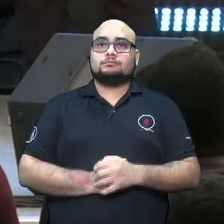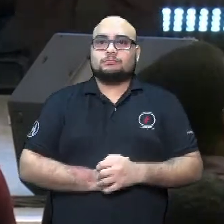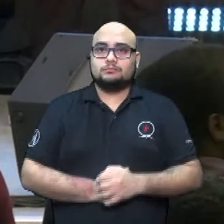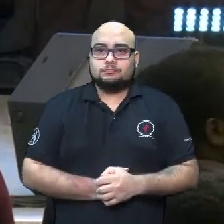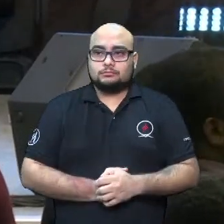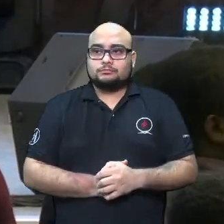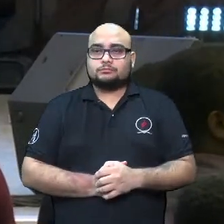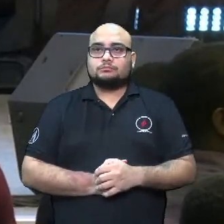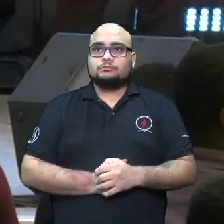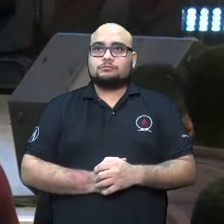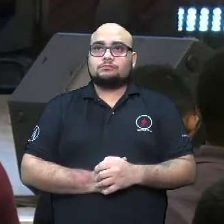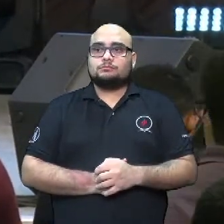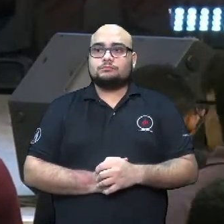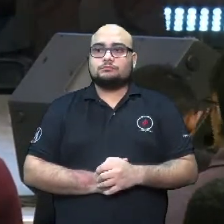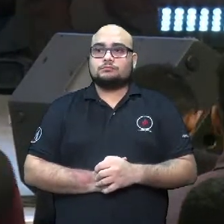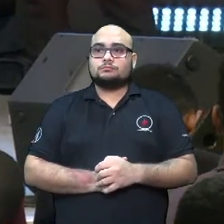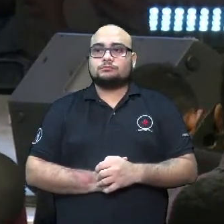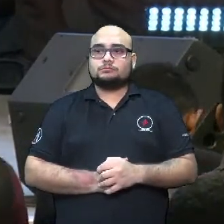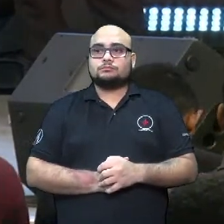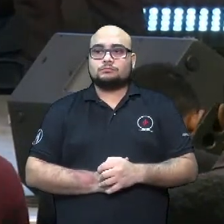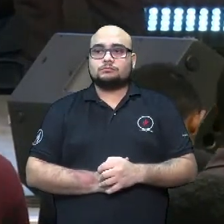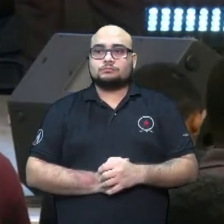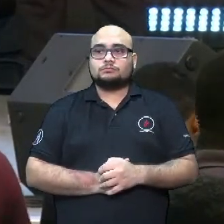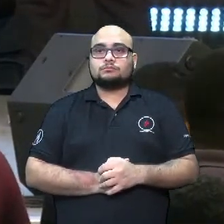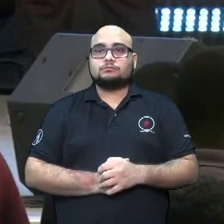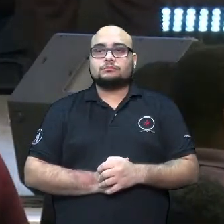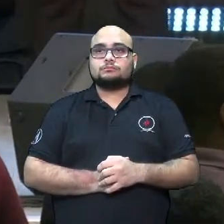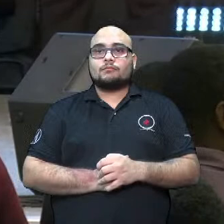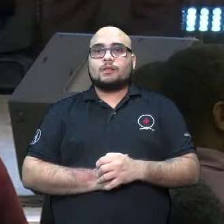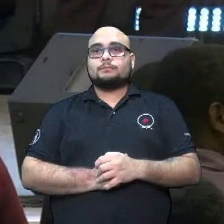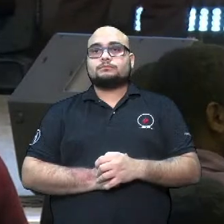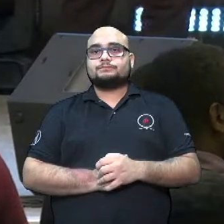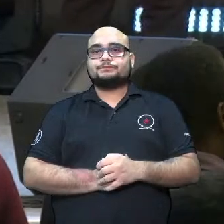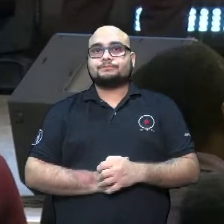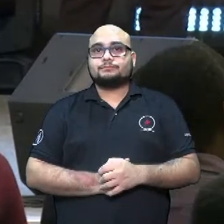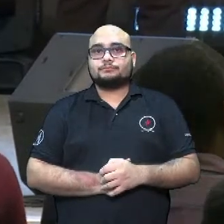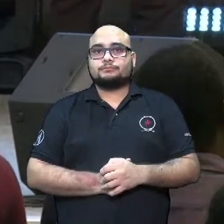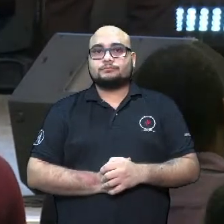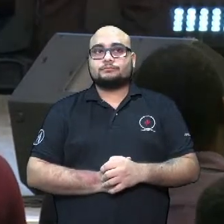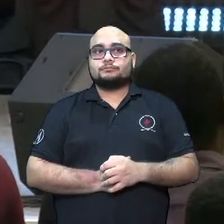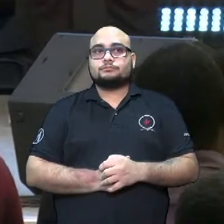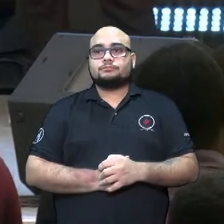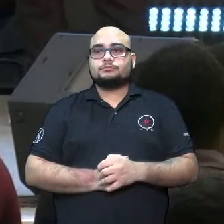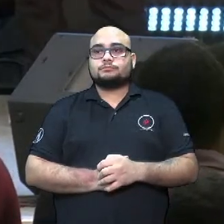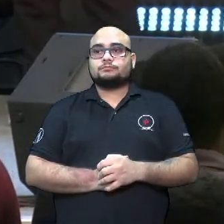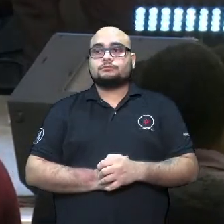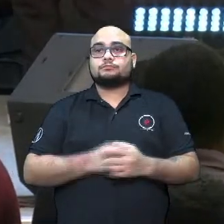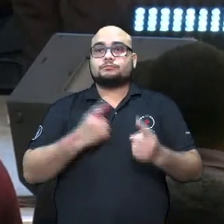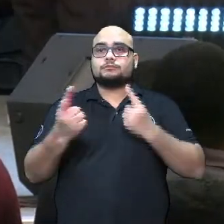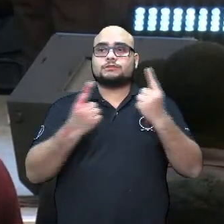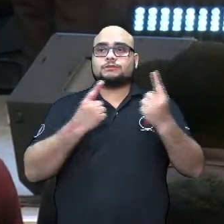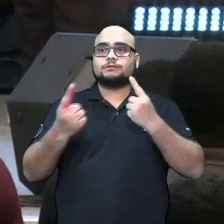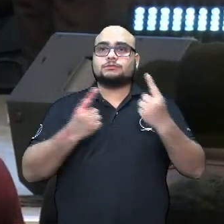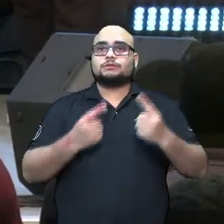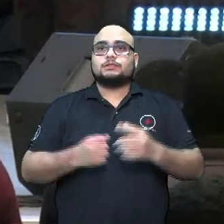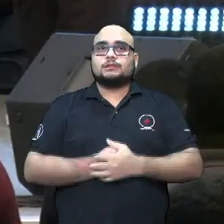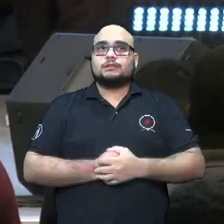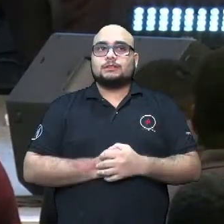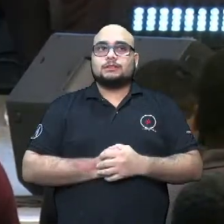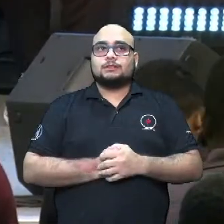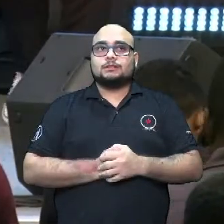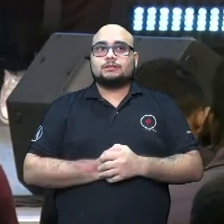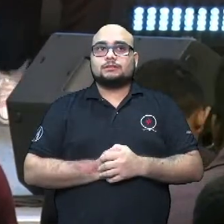Isso, traga ela também. Venha. Isso. Isso, venha a si mesmo. Pastor, por que ela demorou? Você não sabe as lutas que ela